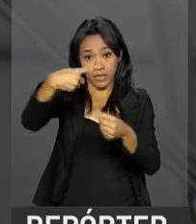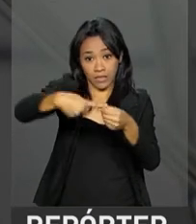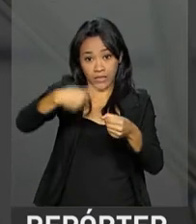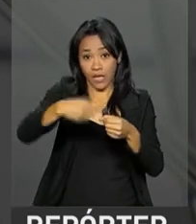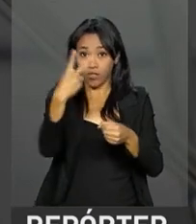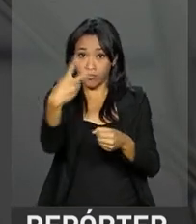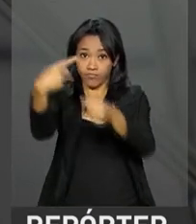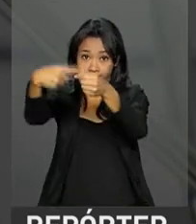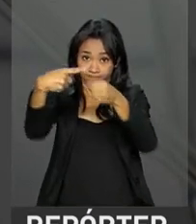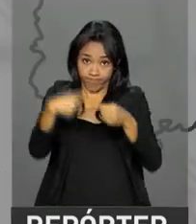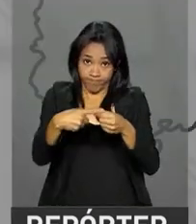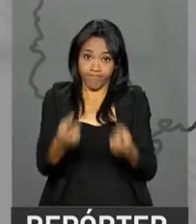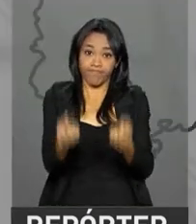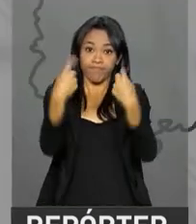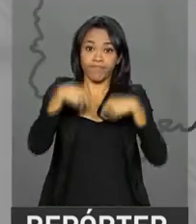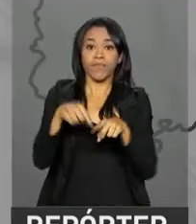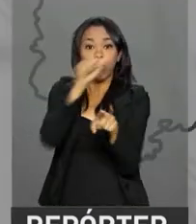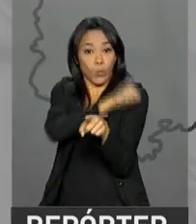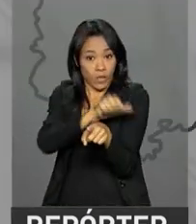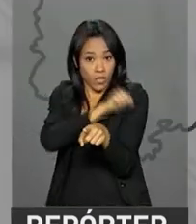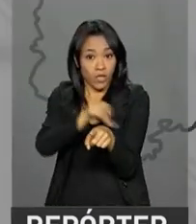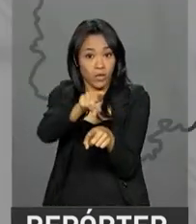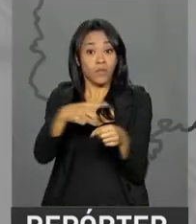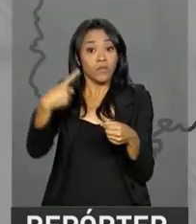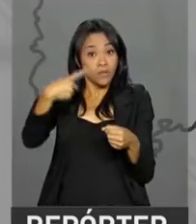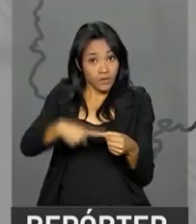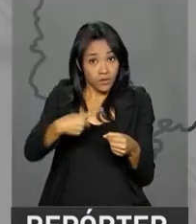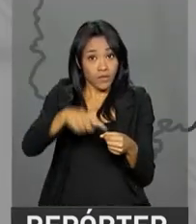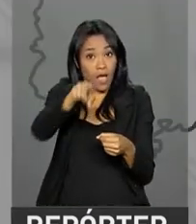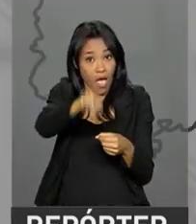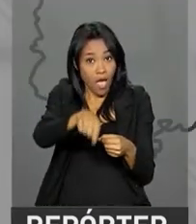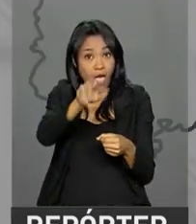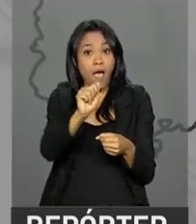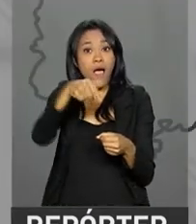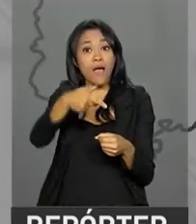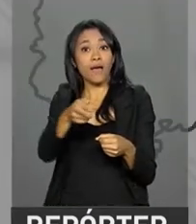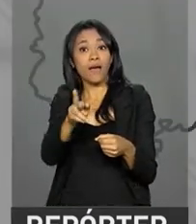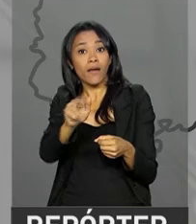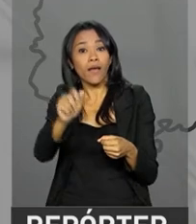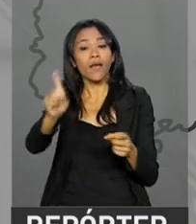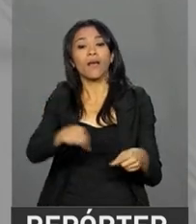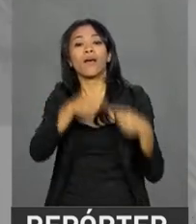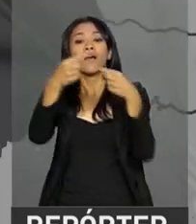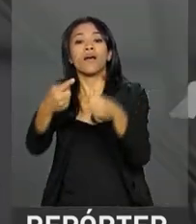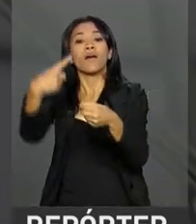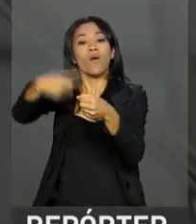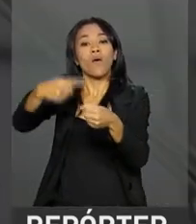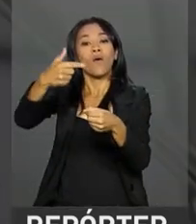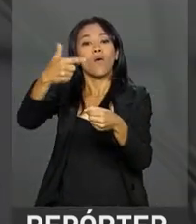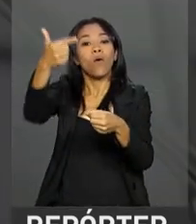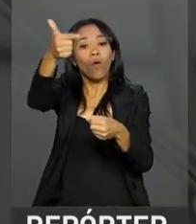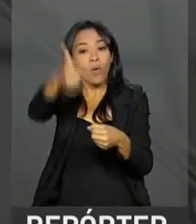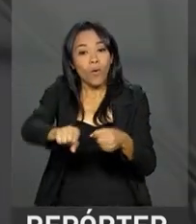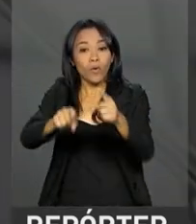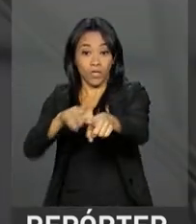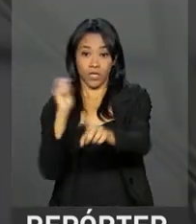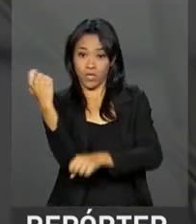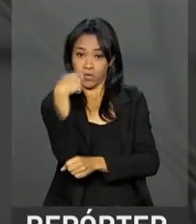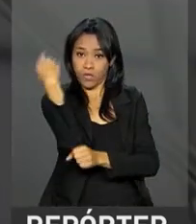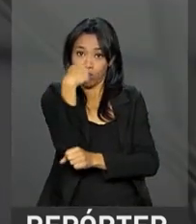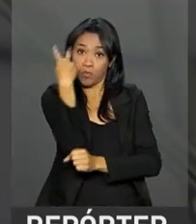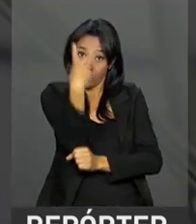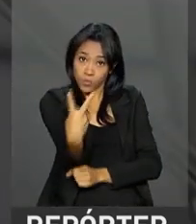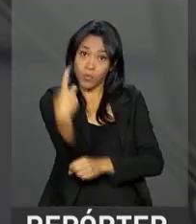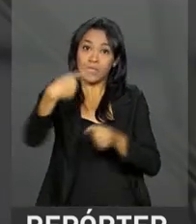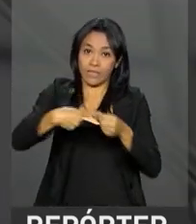e pato branco no rio de janeiro angra dos reis será contemplada novo hamburgo e são leopoldo no rio grande do sul